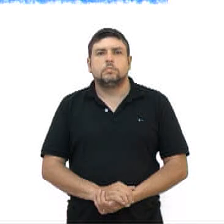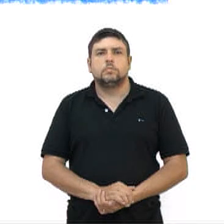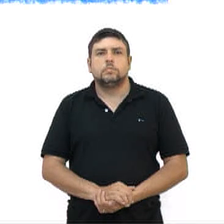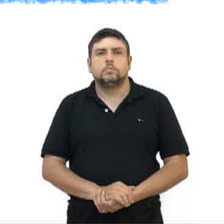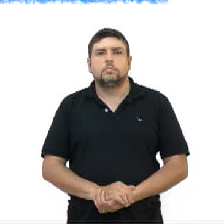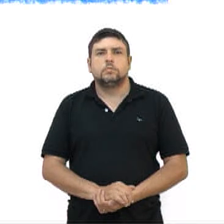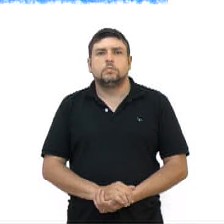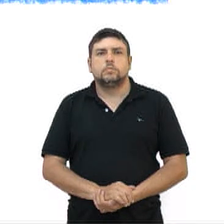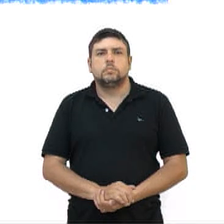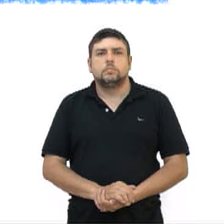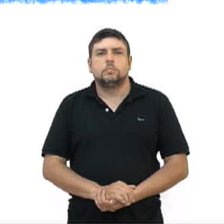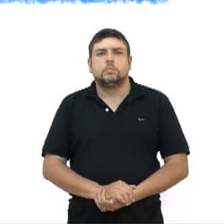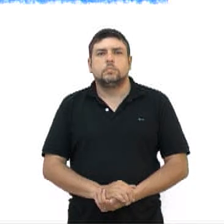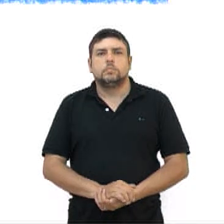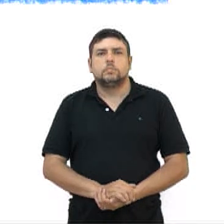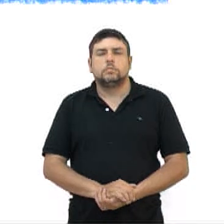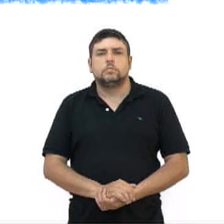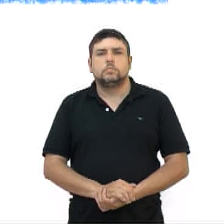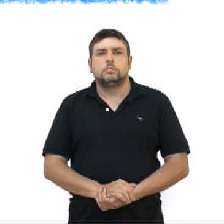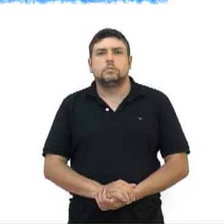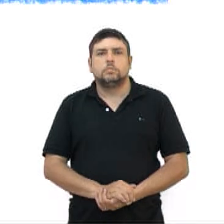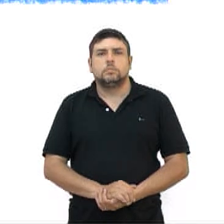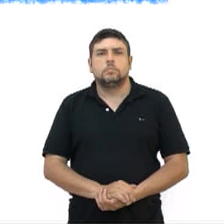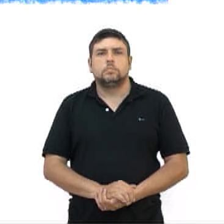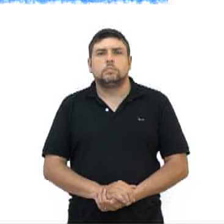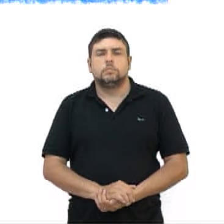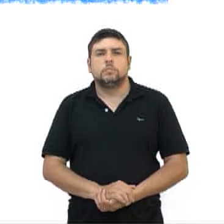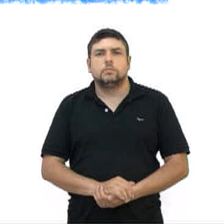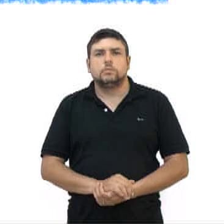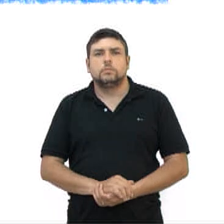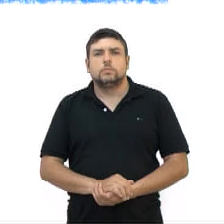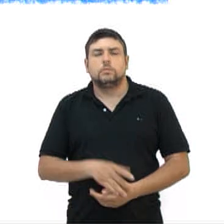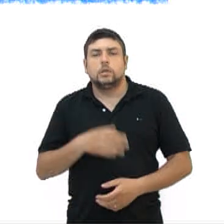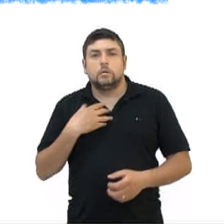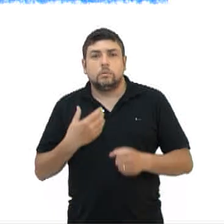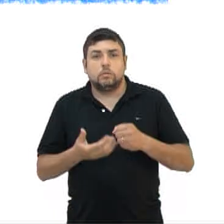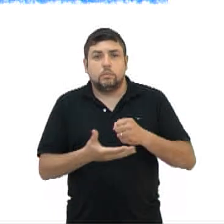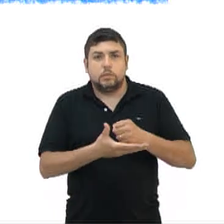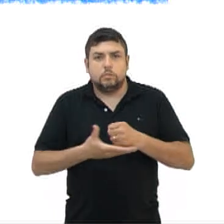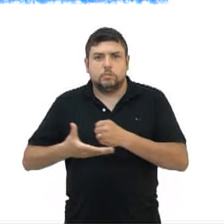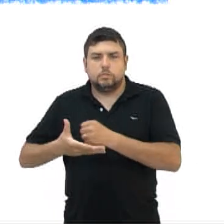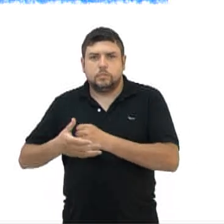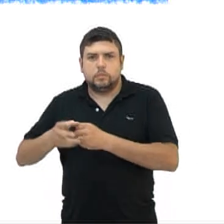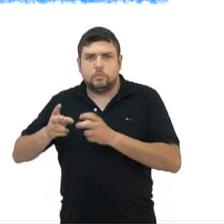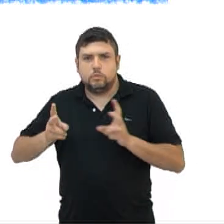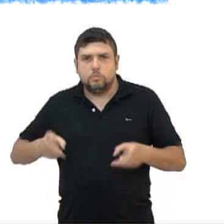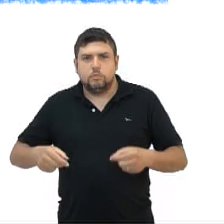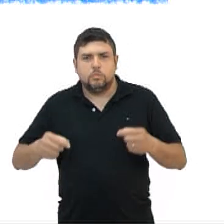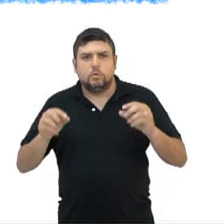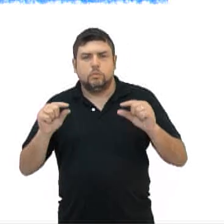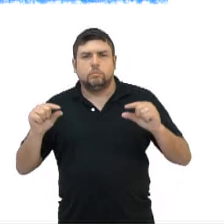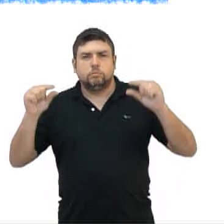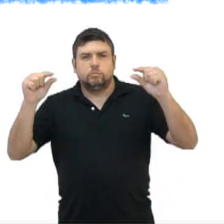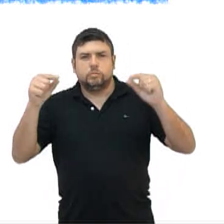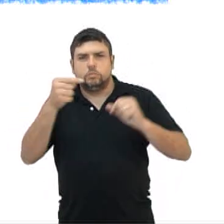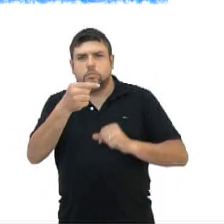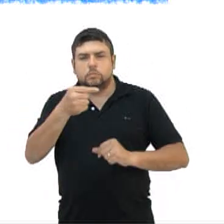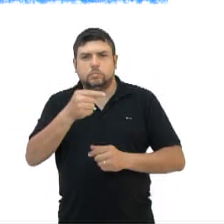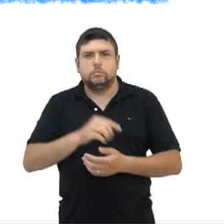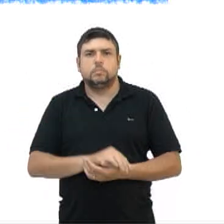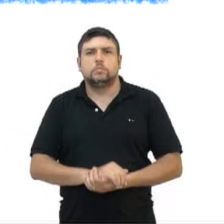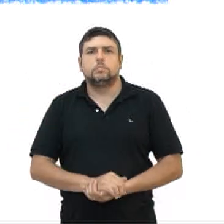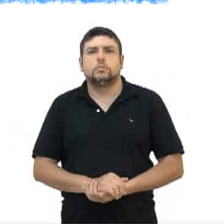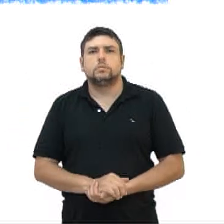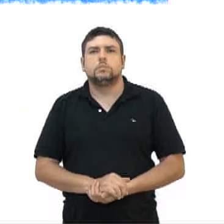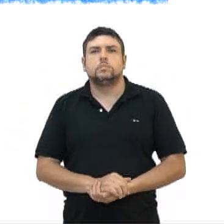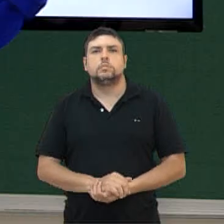5 divididos por a elevado a menos 8. Mantém a base, subtrai os expoentes. 5 menos menos 8 é